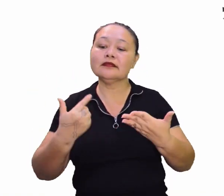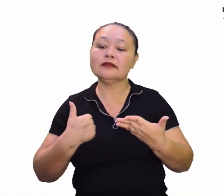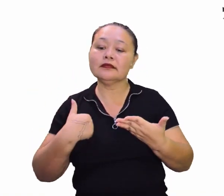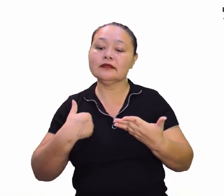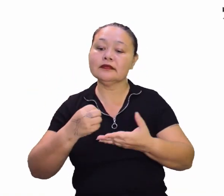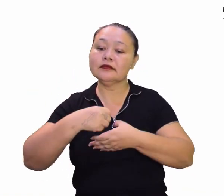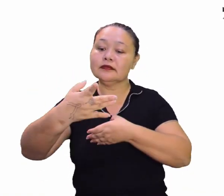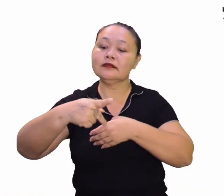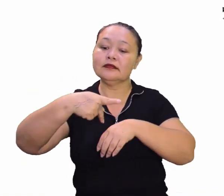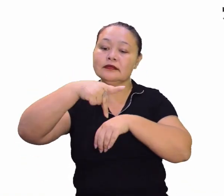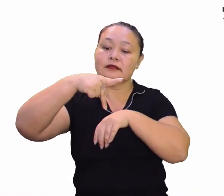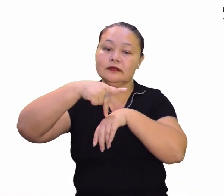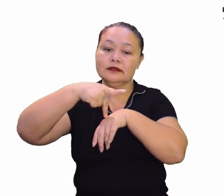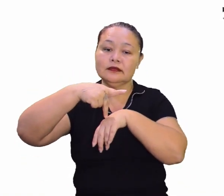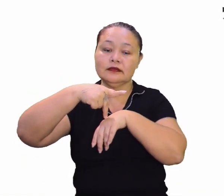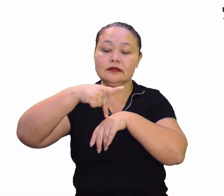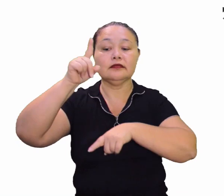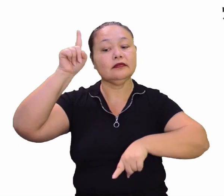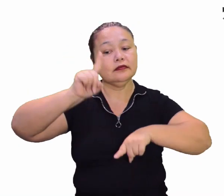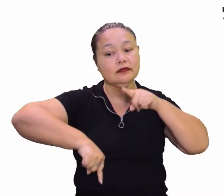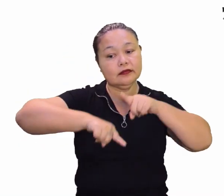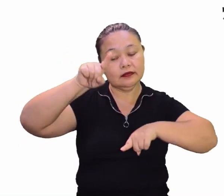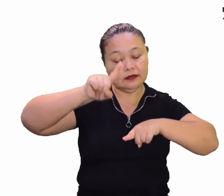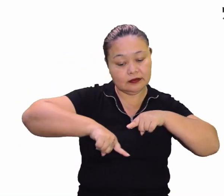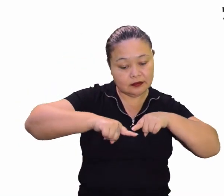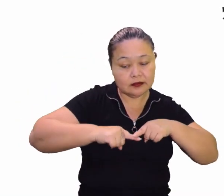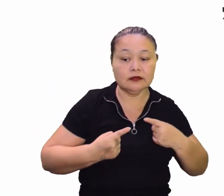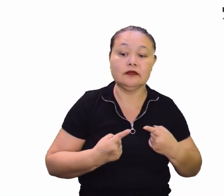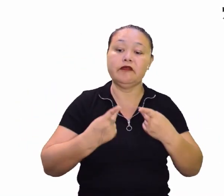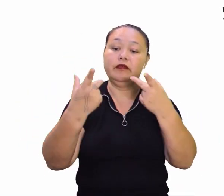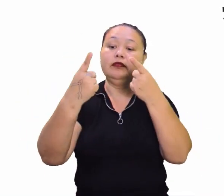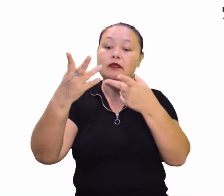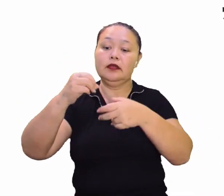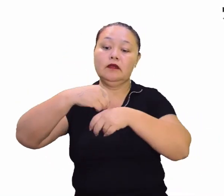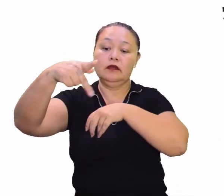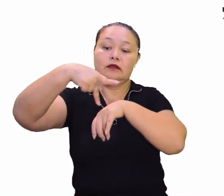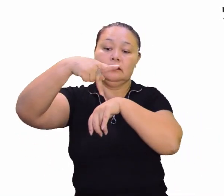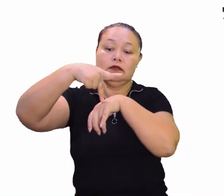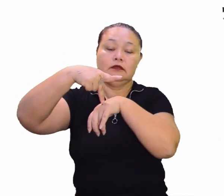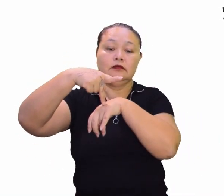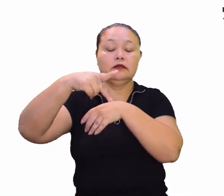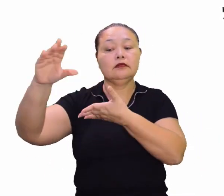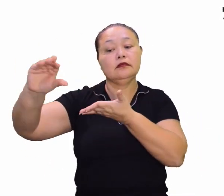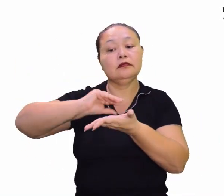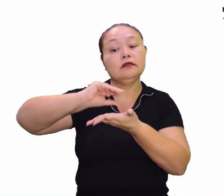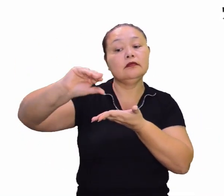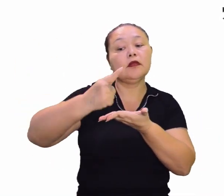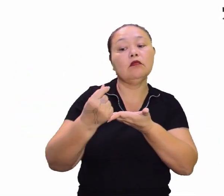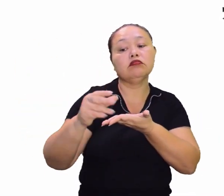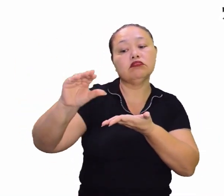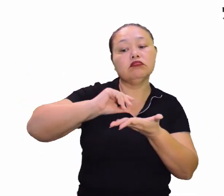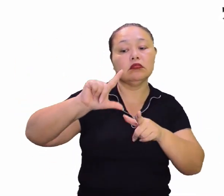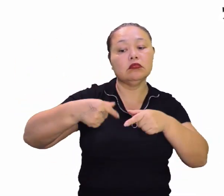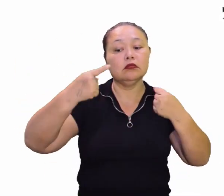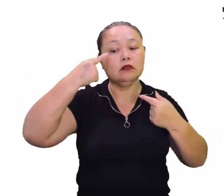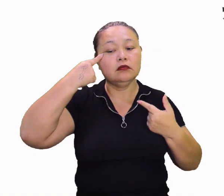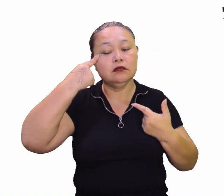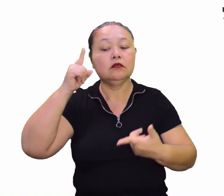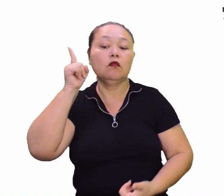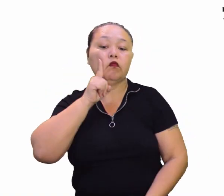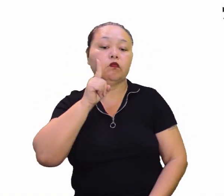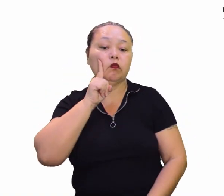mercado externo. Ou seja, produz para exportar. Muito bem. Quem investiu lá, galera, foi o Japão e os